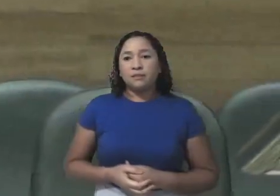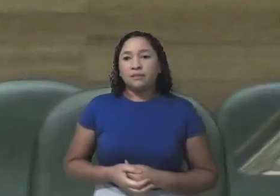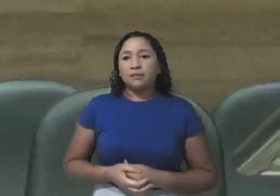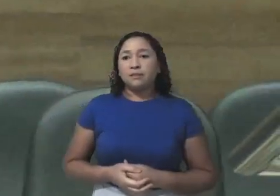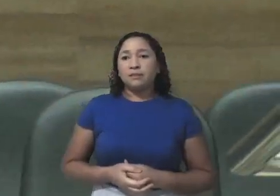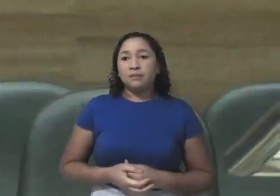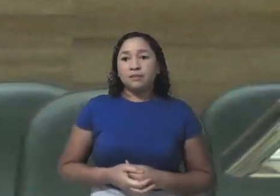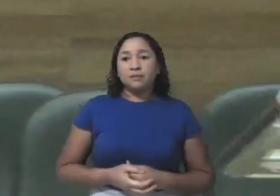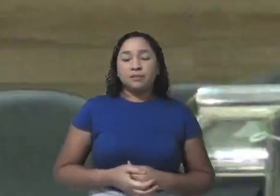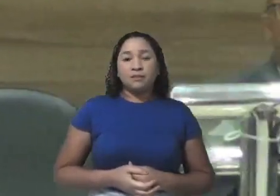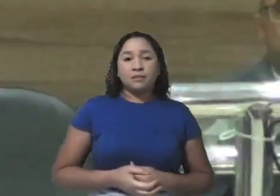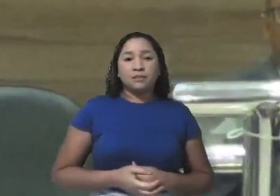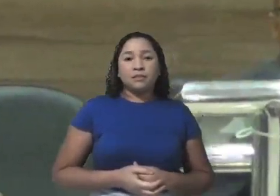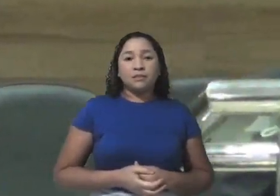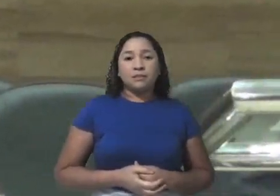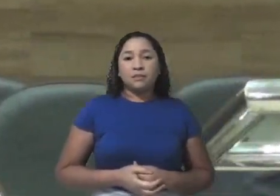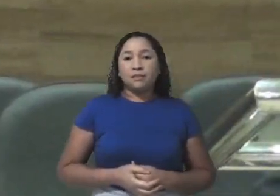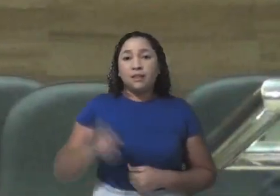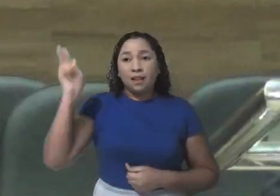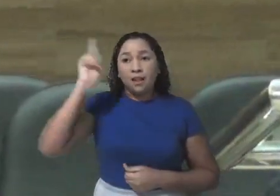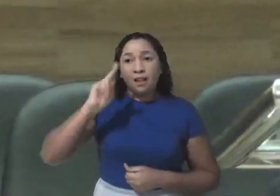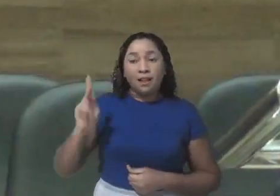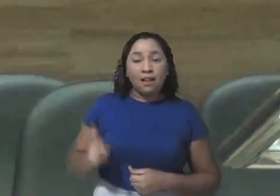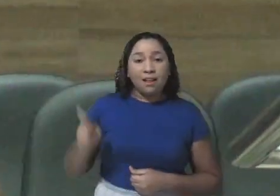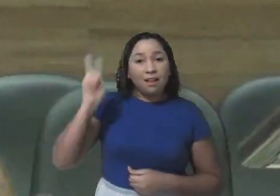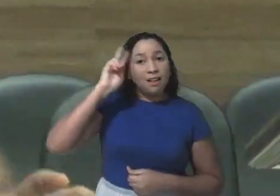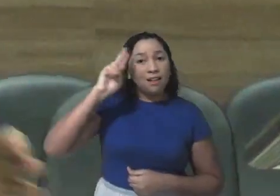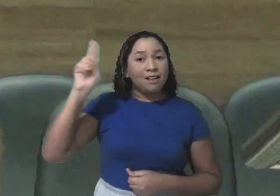Saúde da igreja com a paz do Senhor mais uma vez, amém?